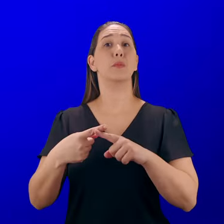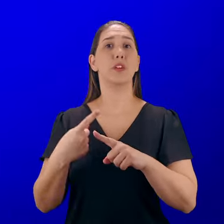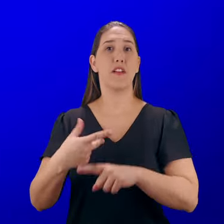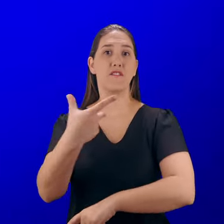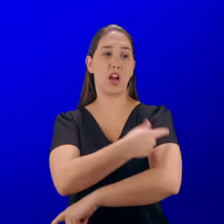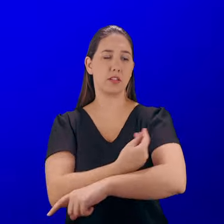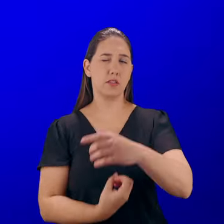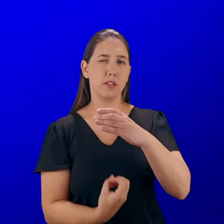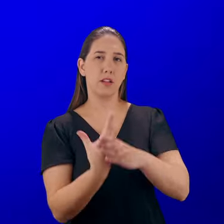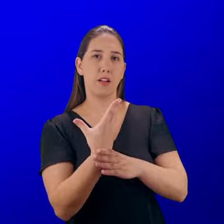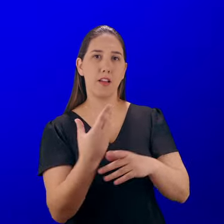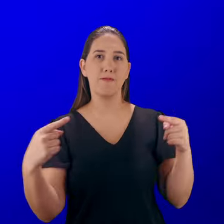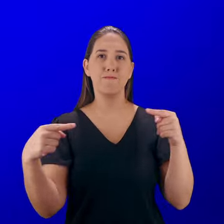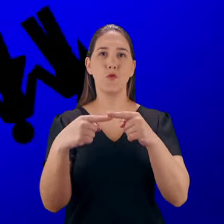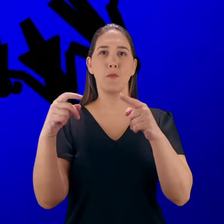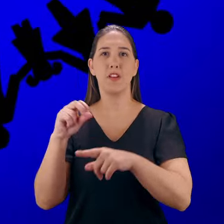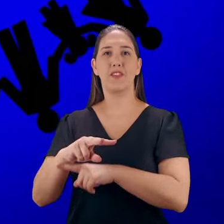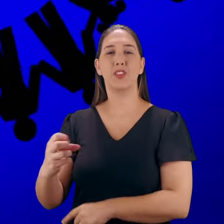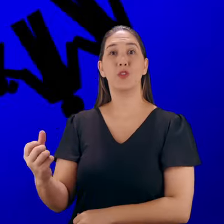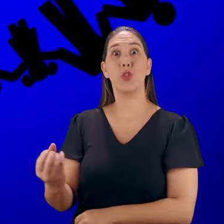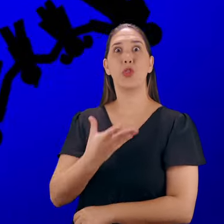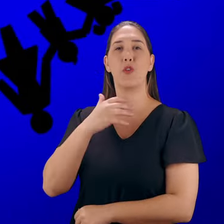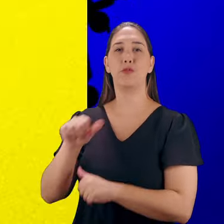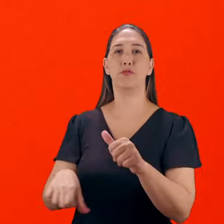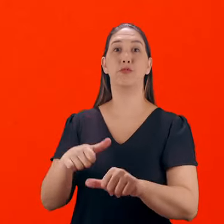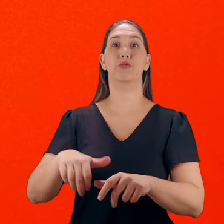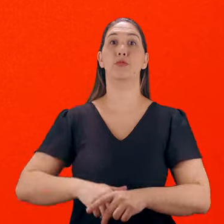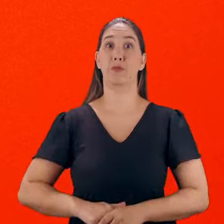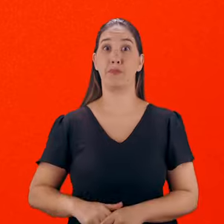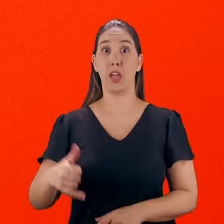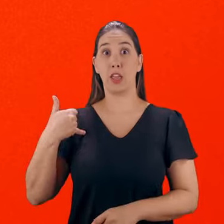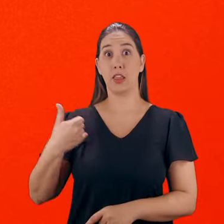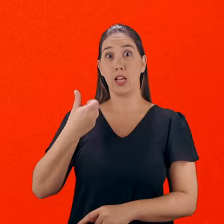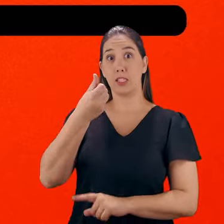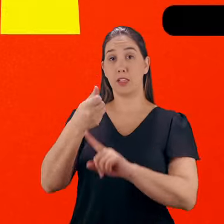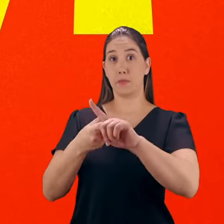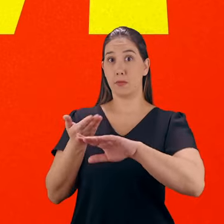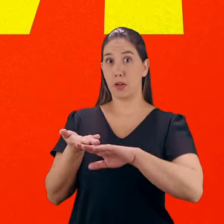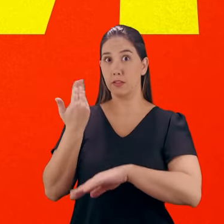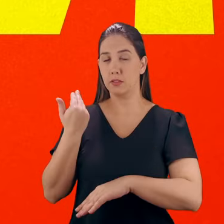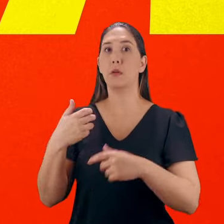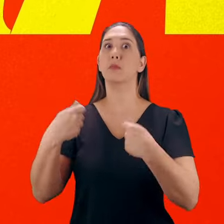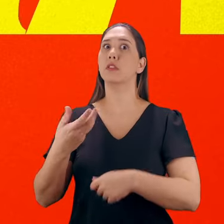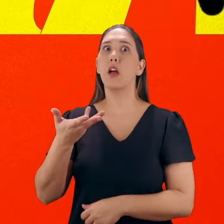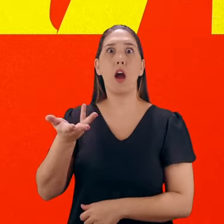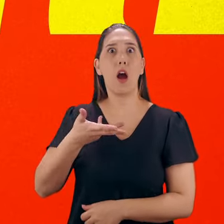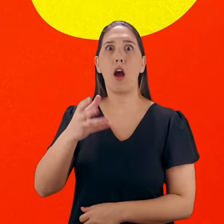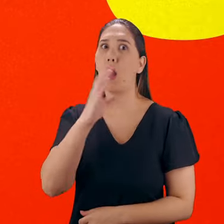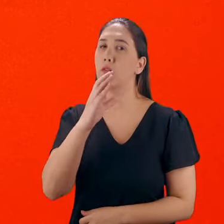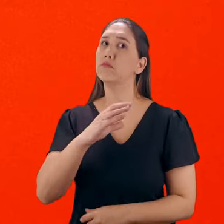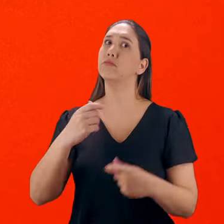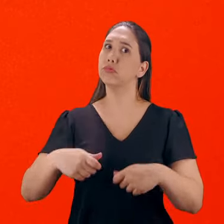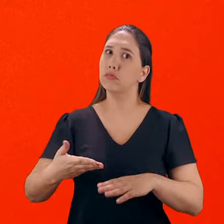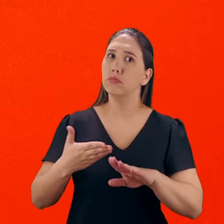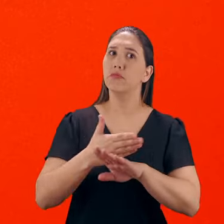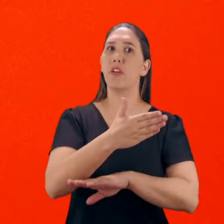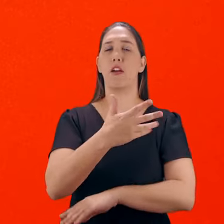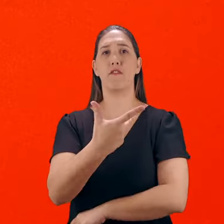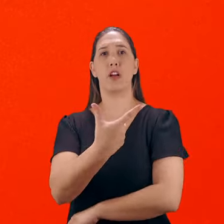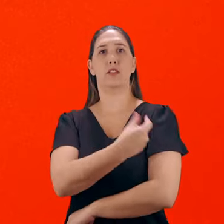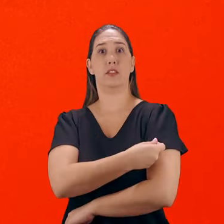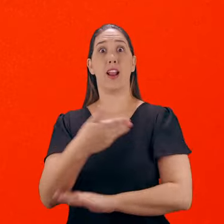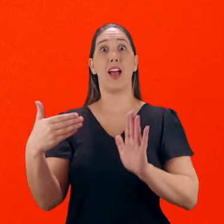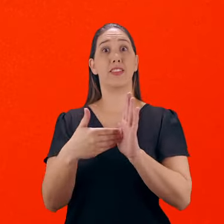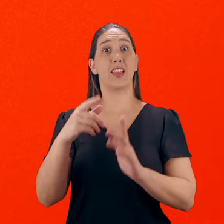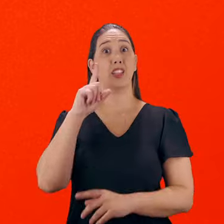vacinar contra a gripe? Todos com mais de 6 meses de idade. Ainda não se vacinou? Corra! Você tem até o dia 31 de agosto para